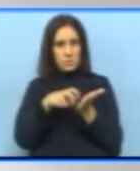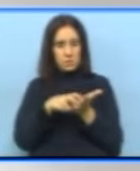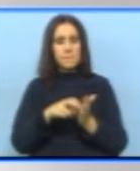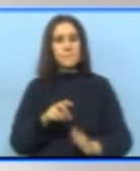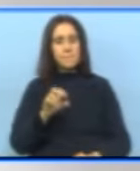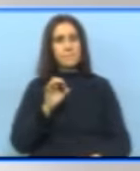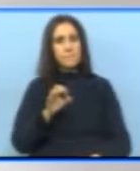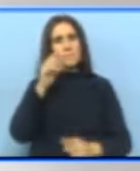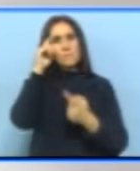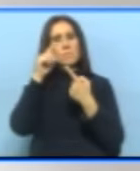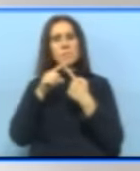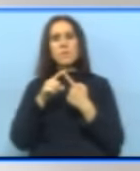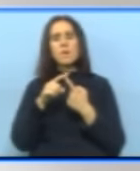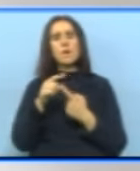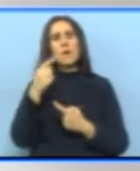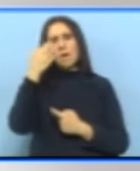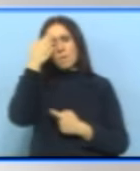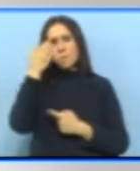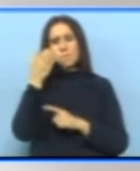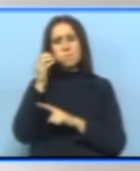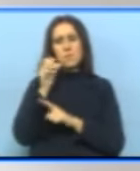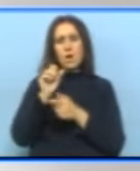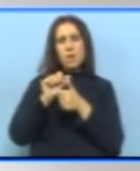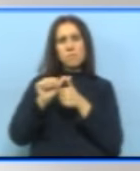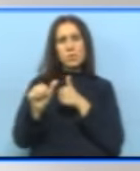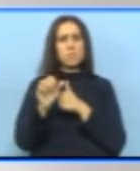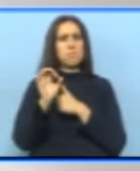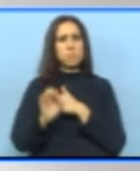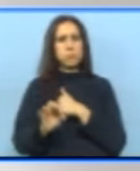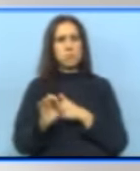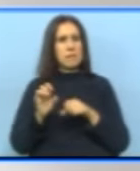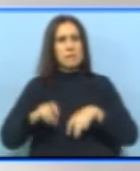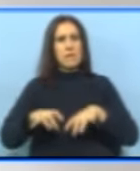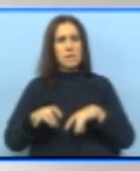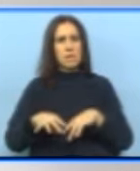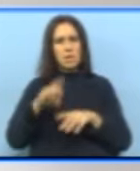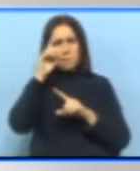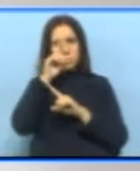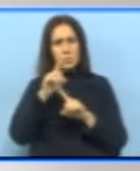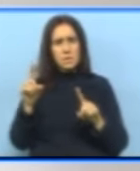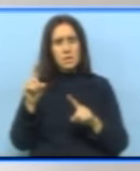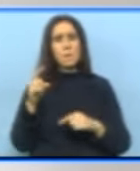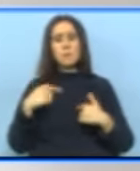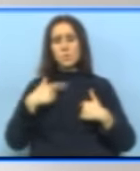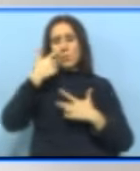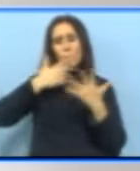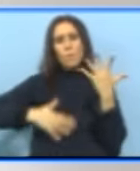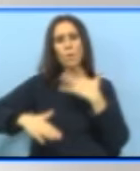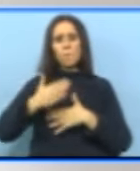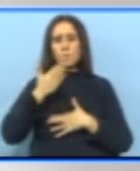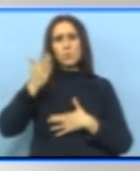possibilidade de vingança, porque nós sabemos, quando o povo tenta exercer justiça por si próprio, perde a noção